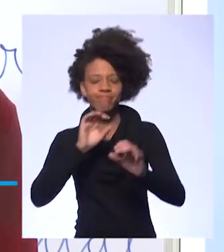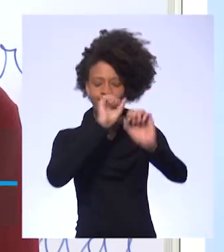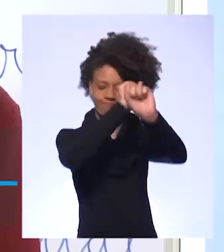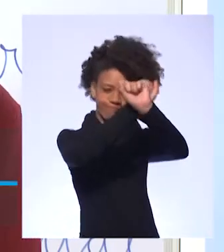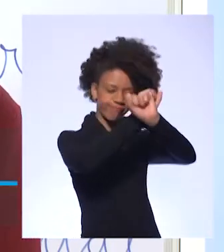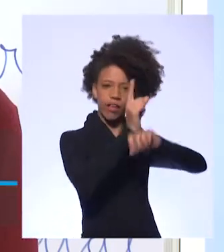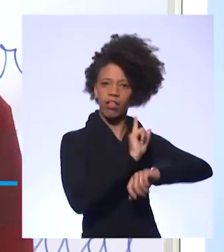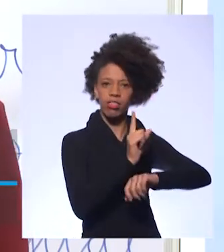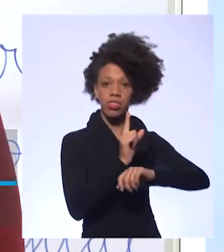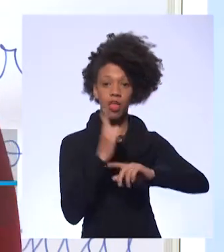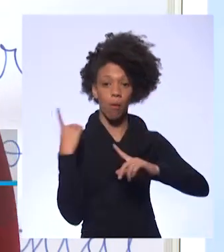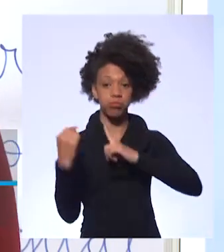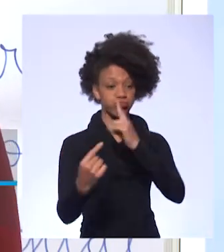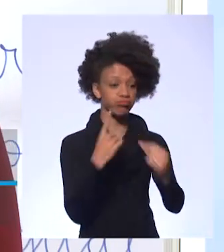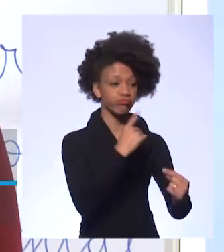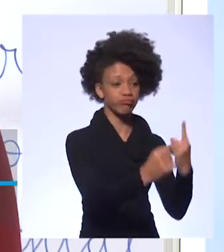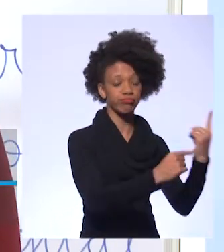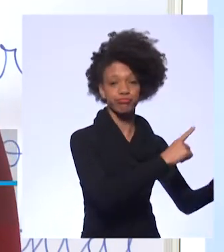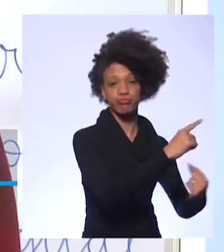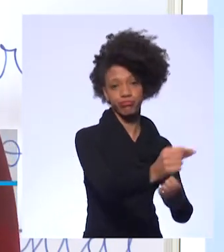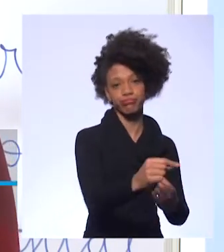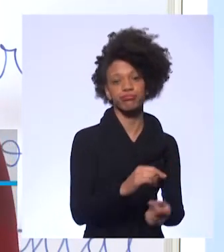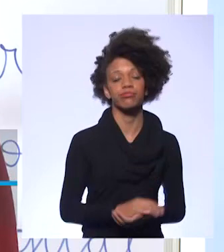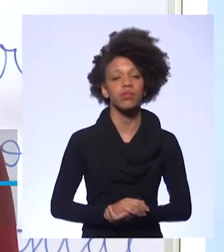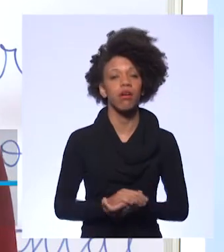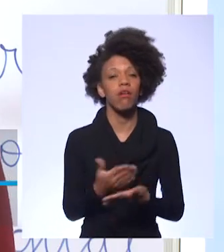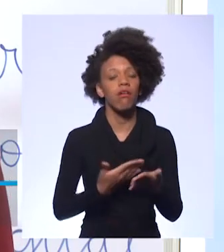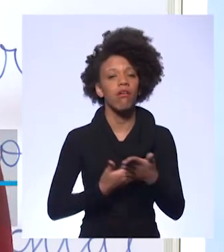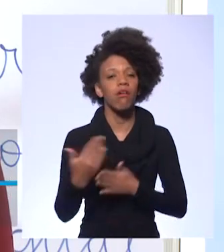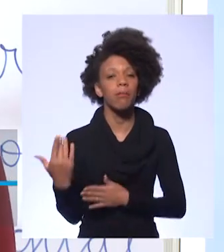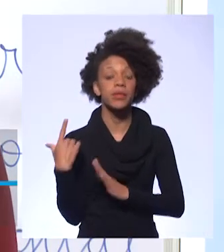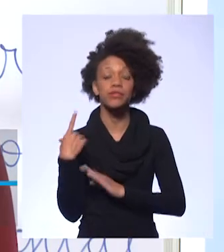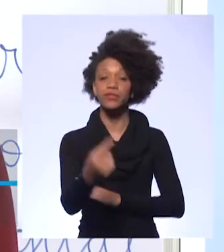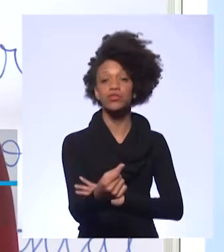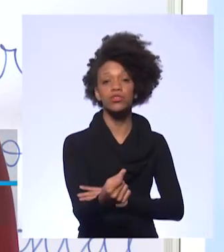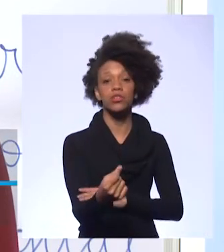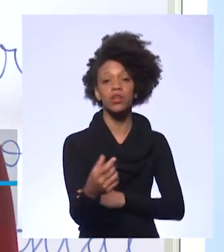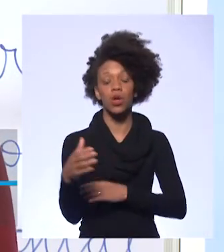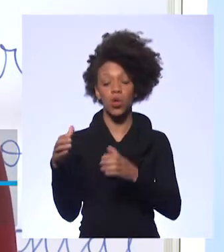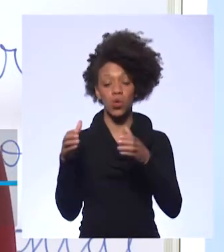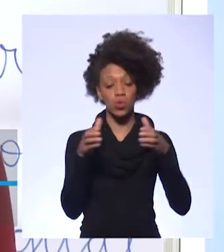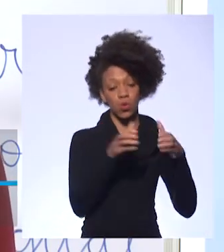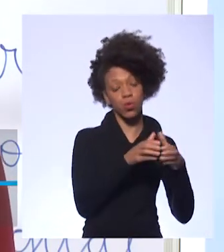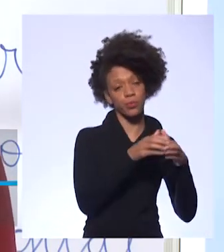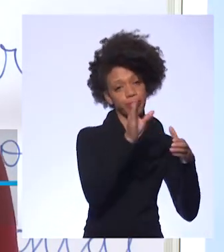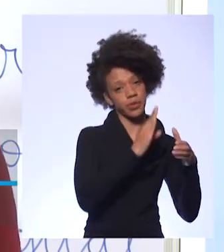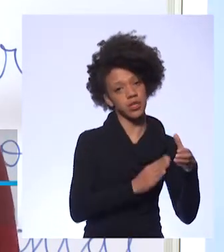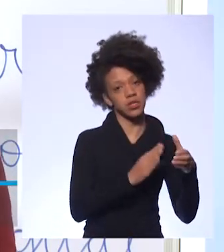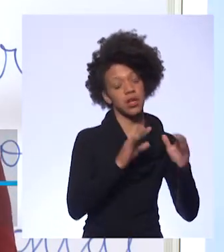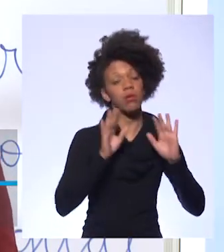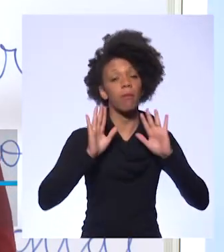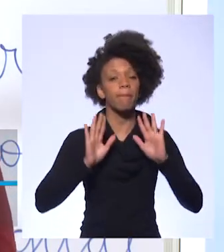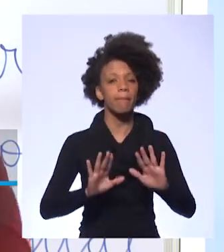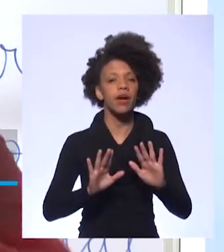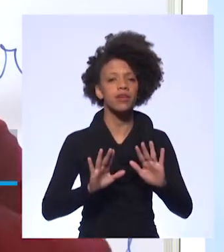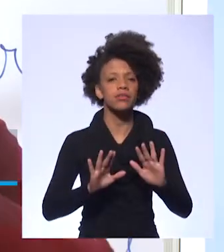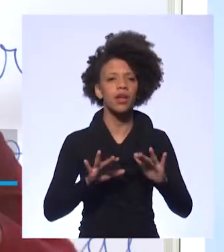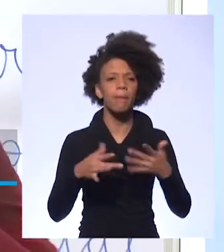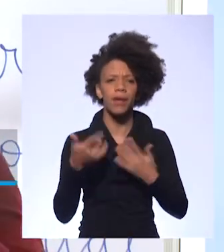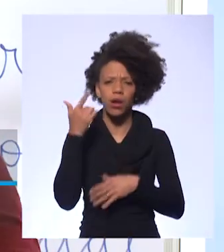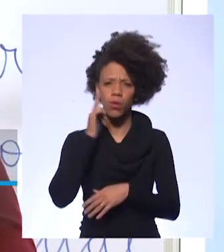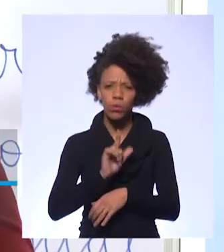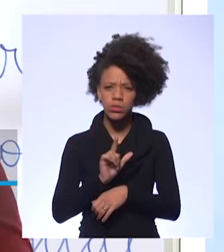de província em província dentro do Paraguai ele começa a fugir das tropas brasileiras mas para